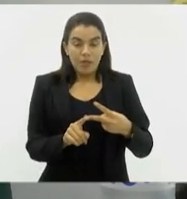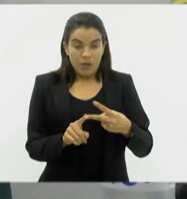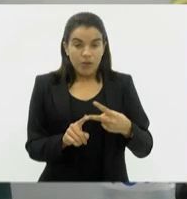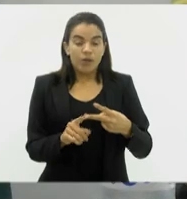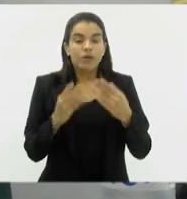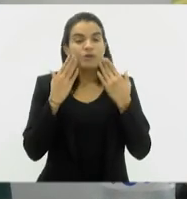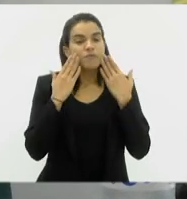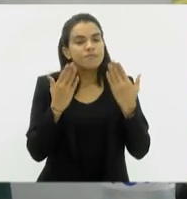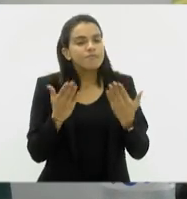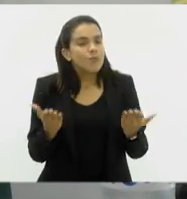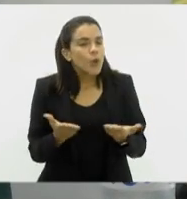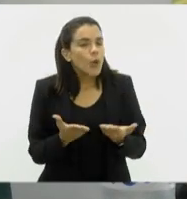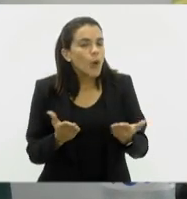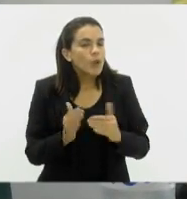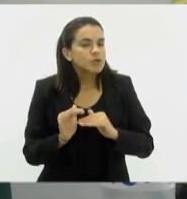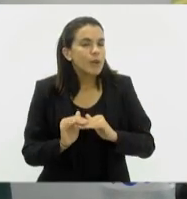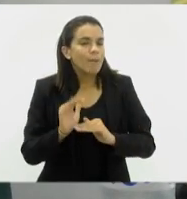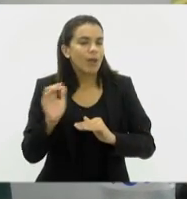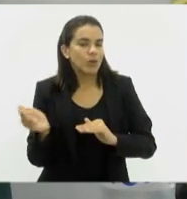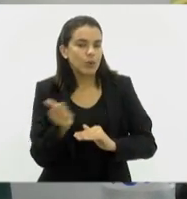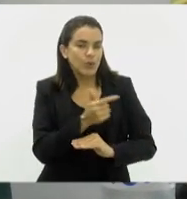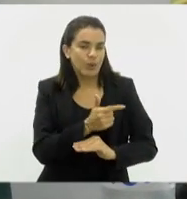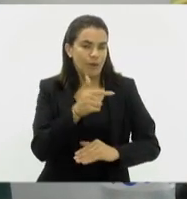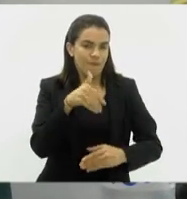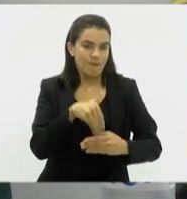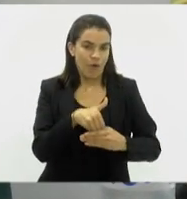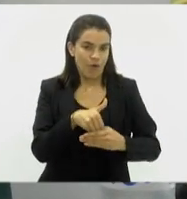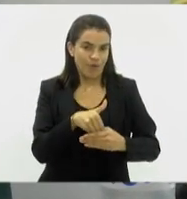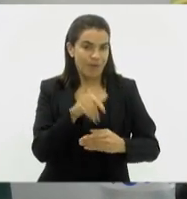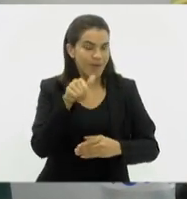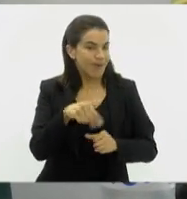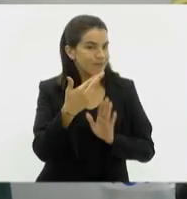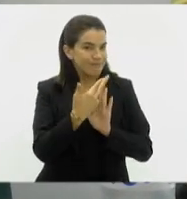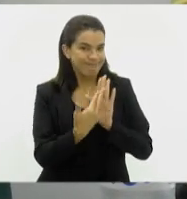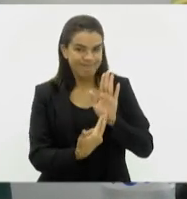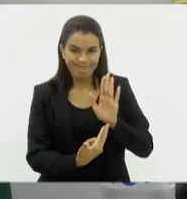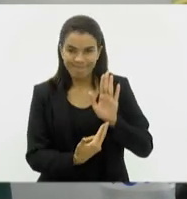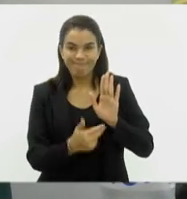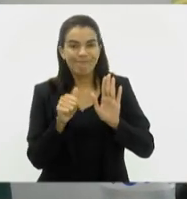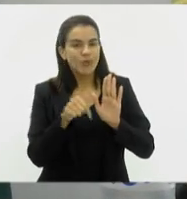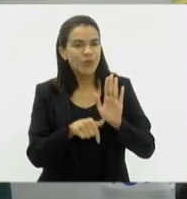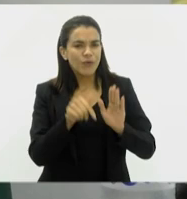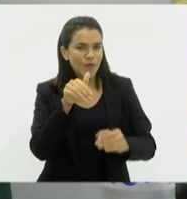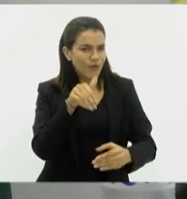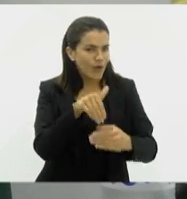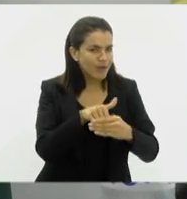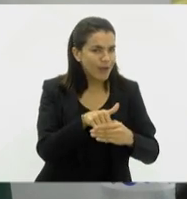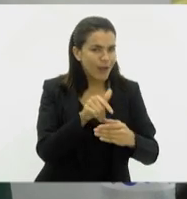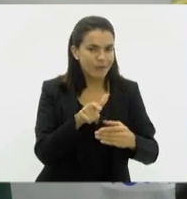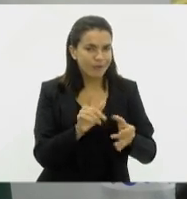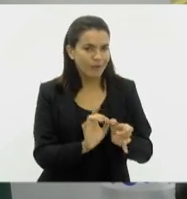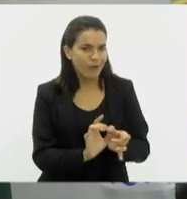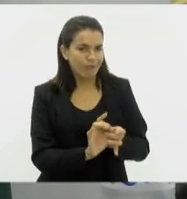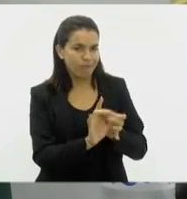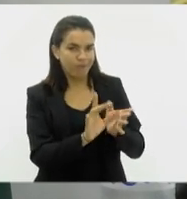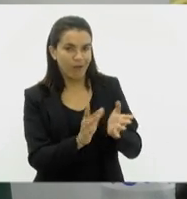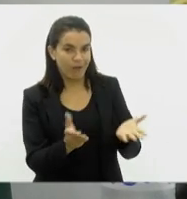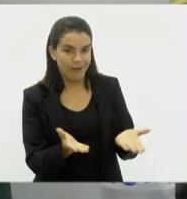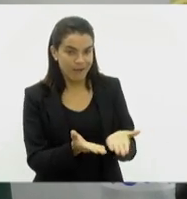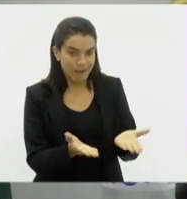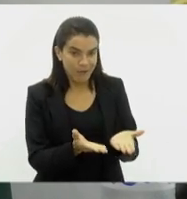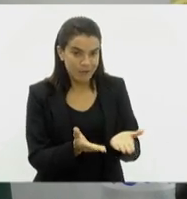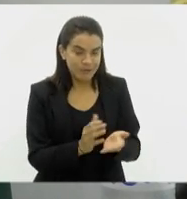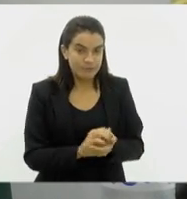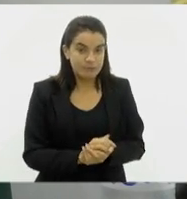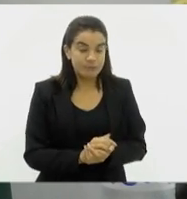apresentado hoje é muito mais do que um voto divergente é um novo relatório isso não foi votado não foi deliberado então a minha